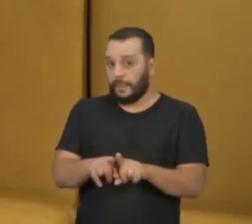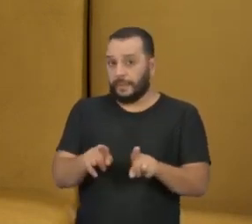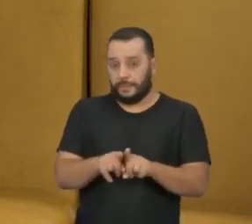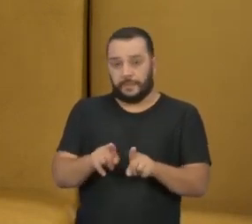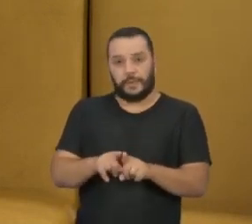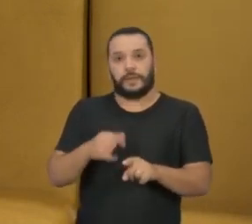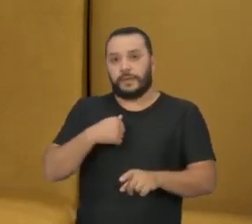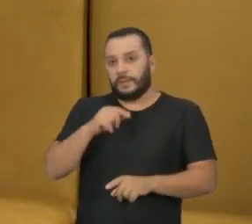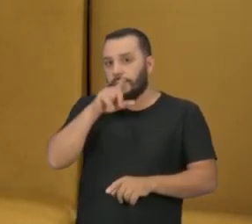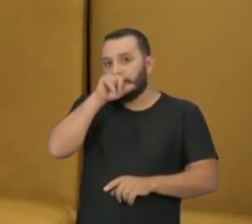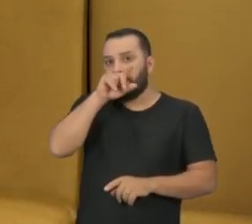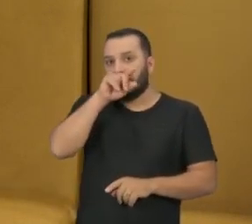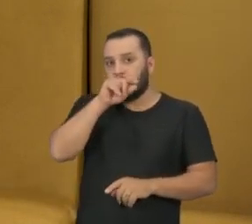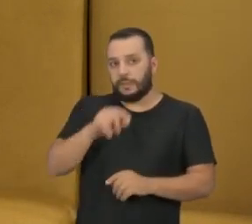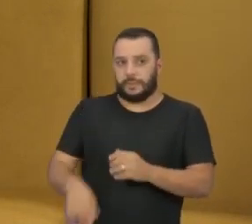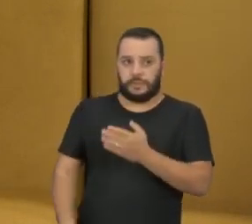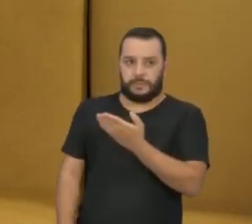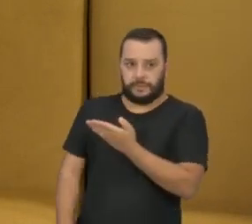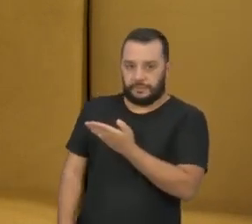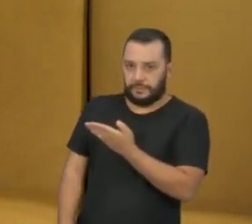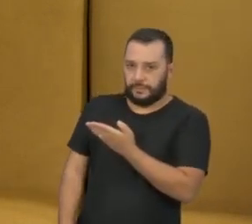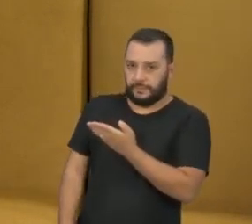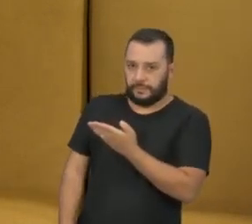no Twitter. Nosso endereço lá é